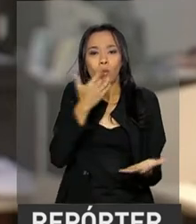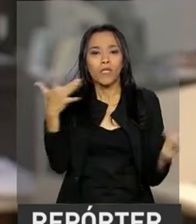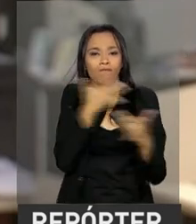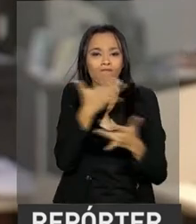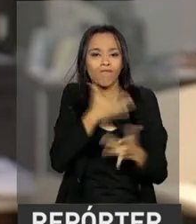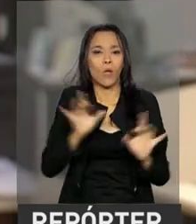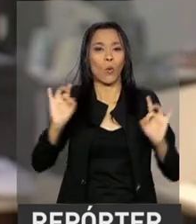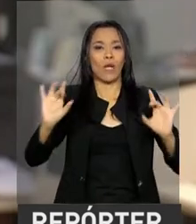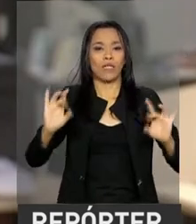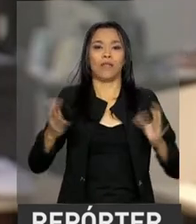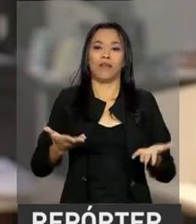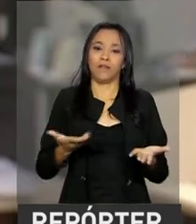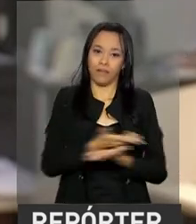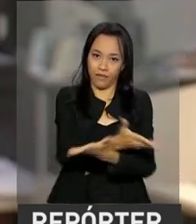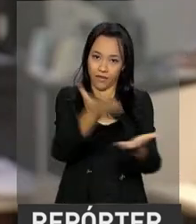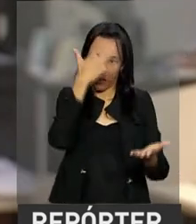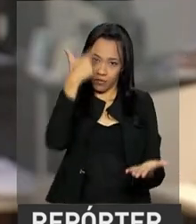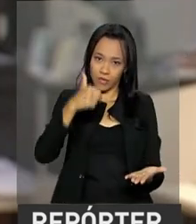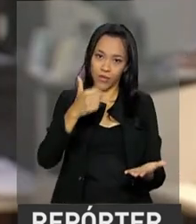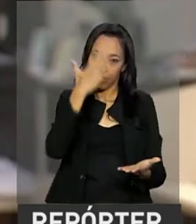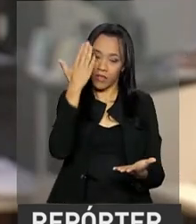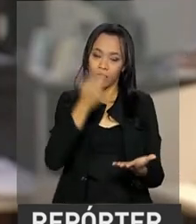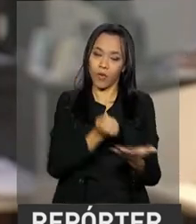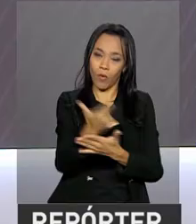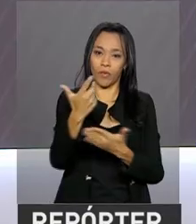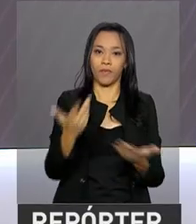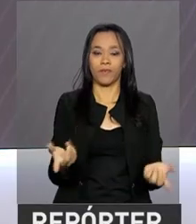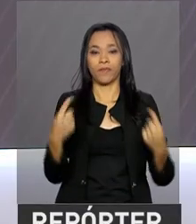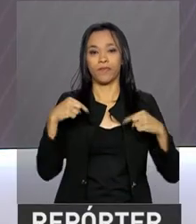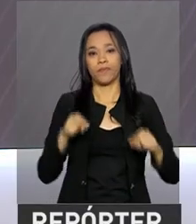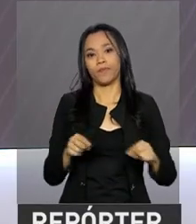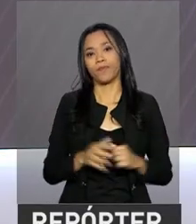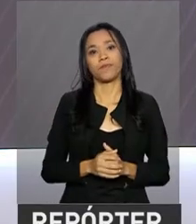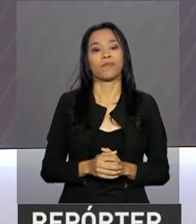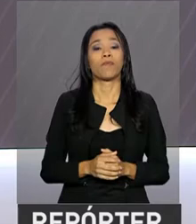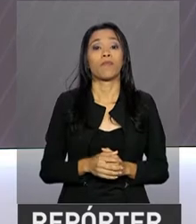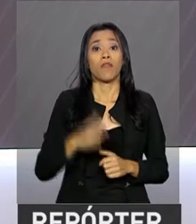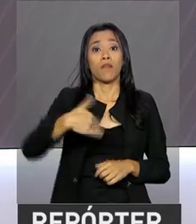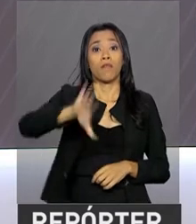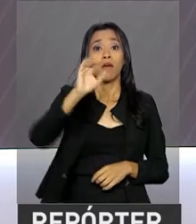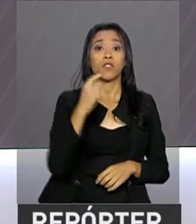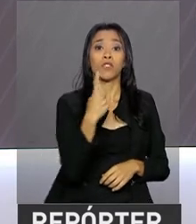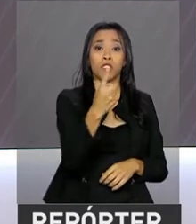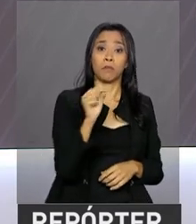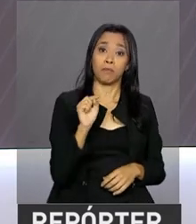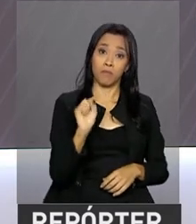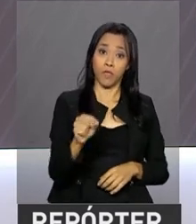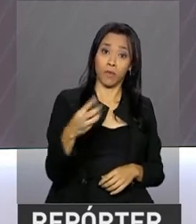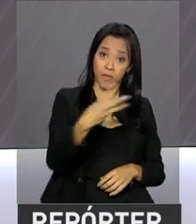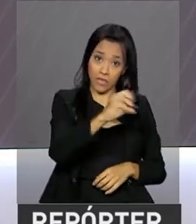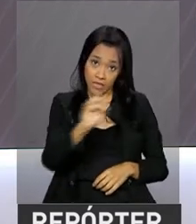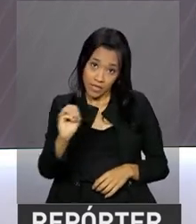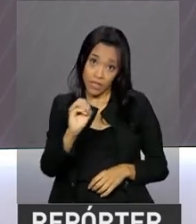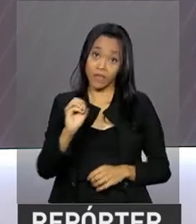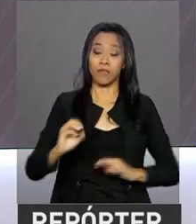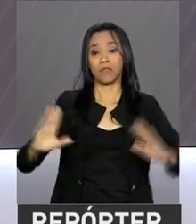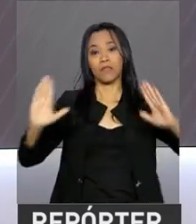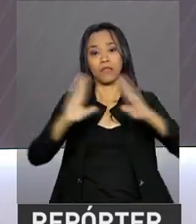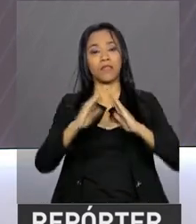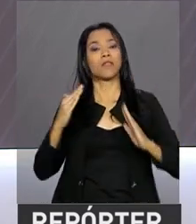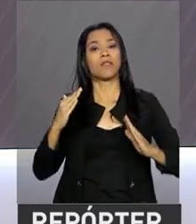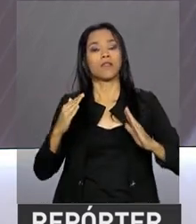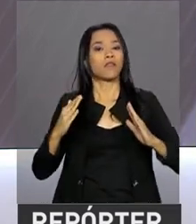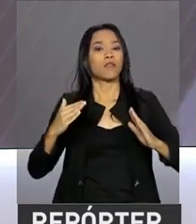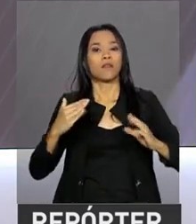mesa da população de são paulo josé luiz filho mais de mil e 300 agências da caixa econômica federal abriram